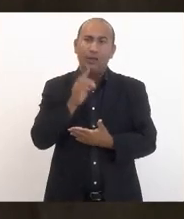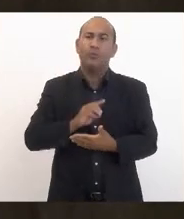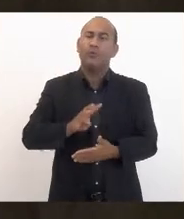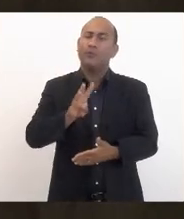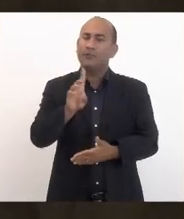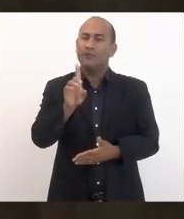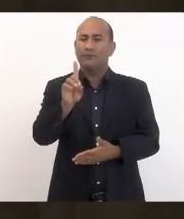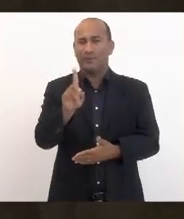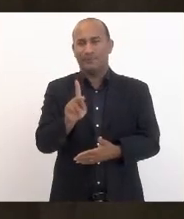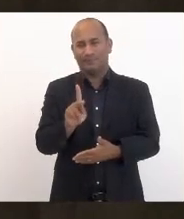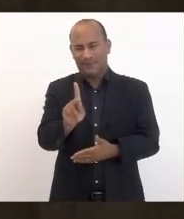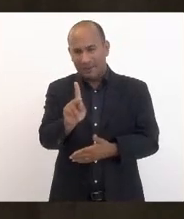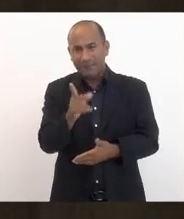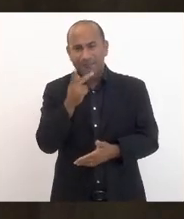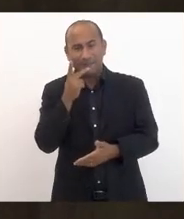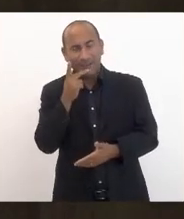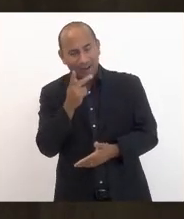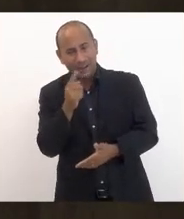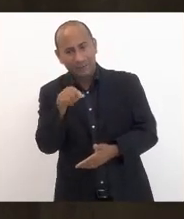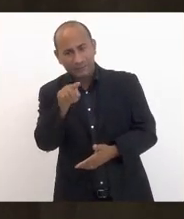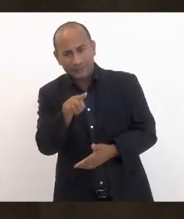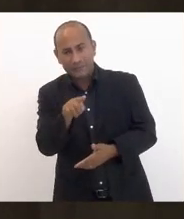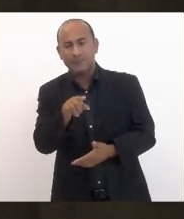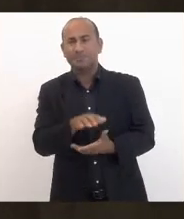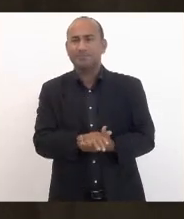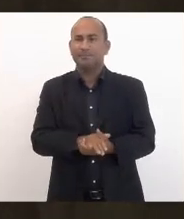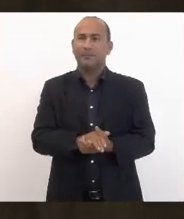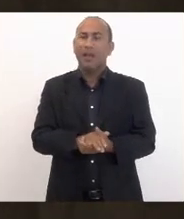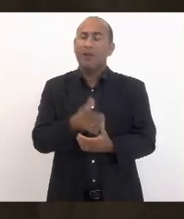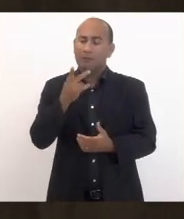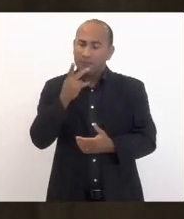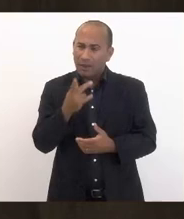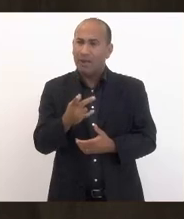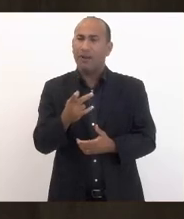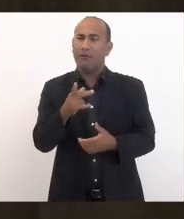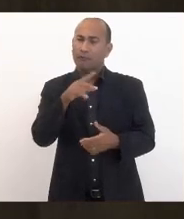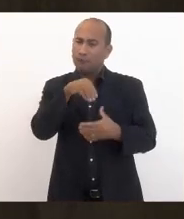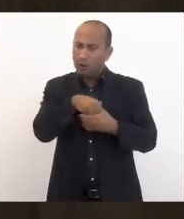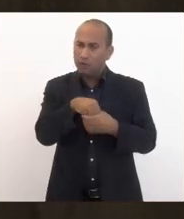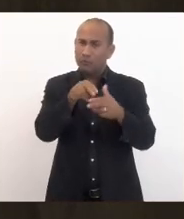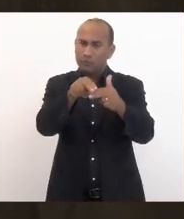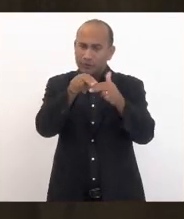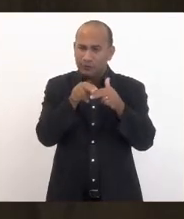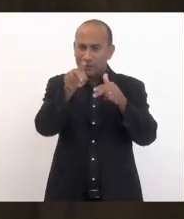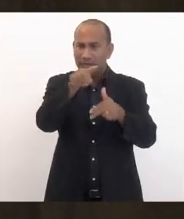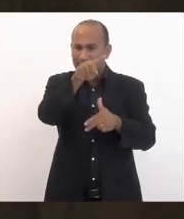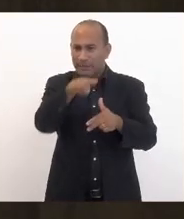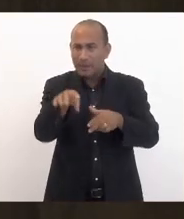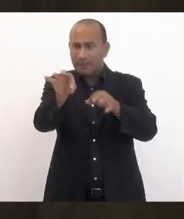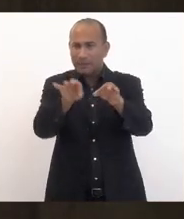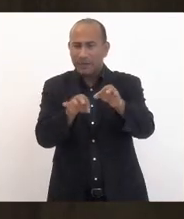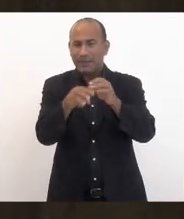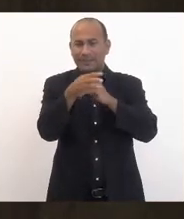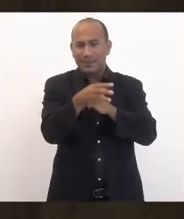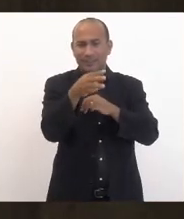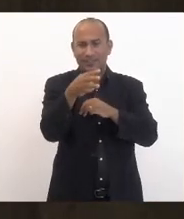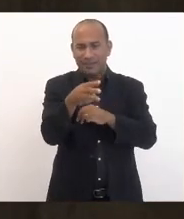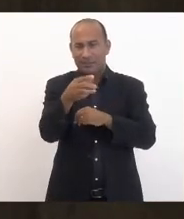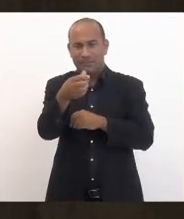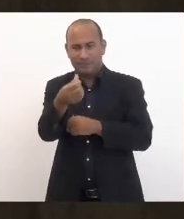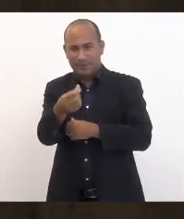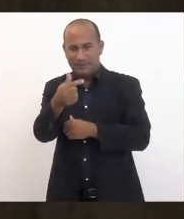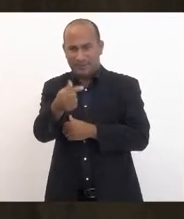suas palavras, dizer que eu quero declarar o voto, sim, à derrubada do veto do projeto